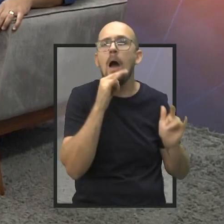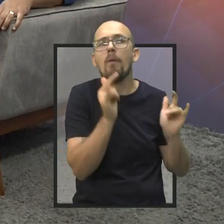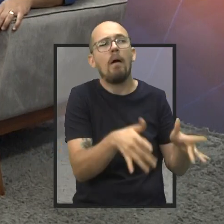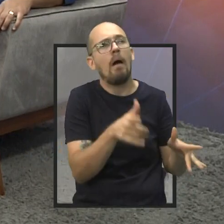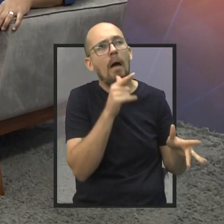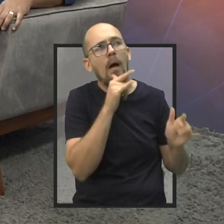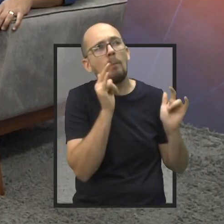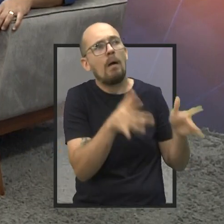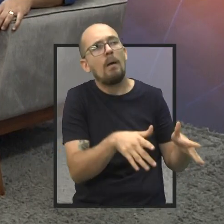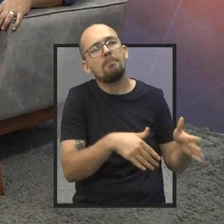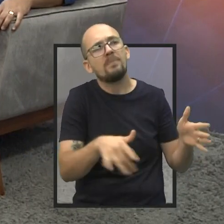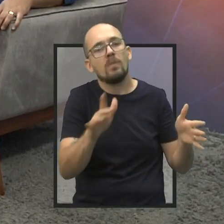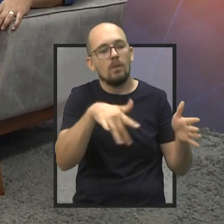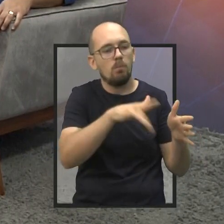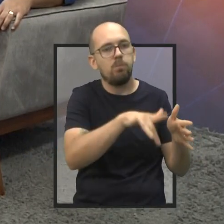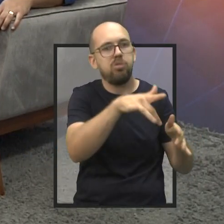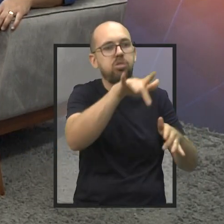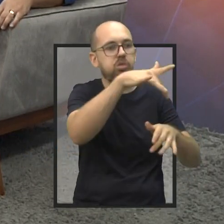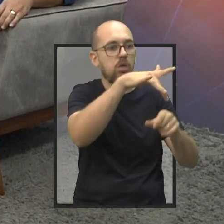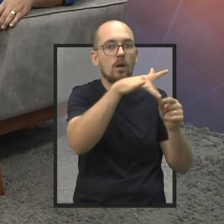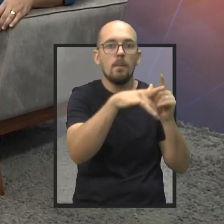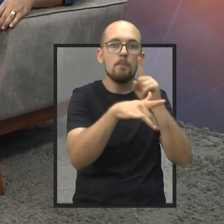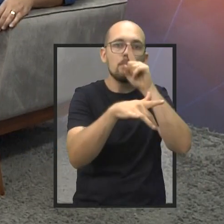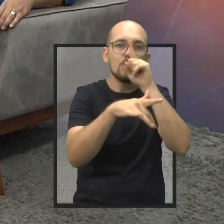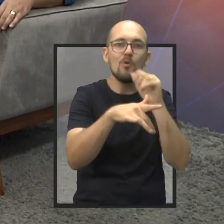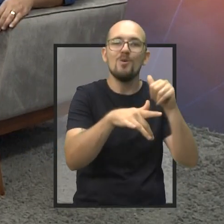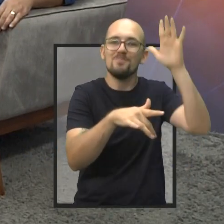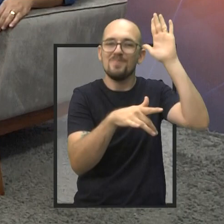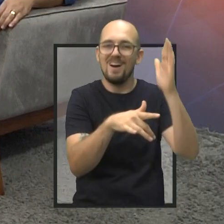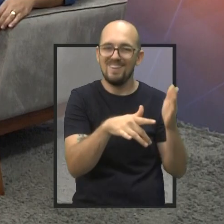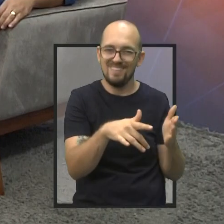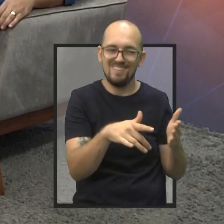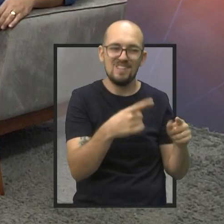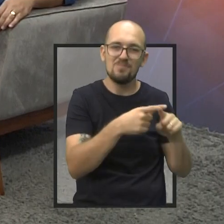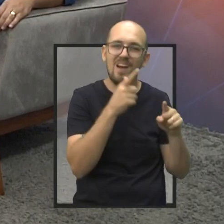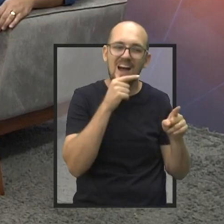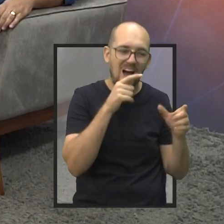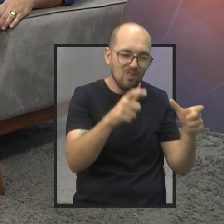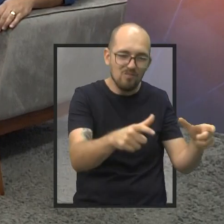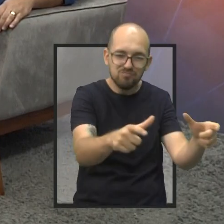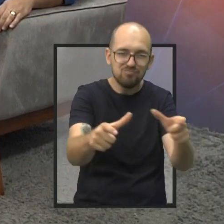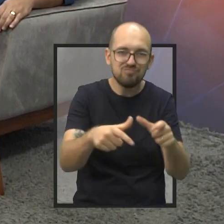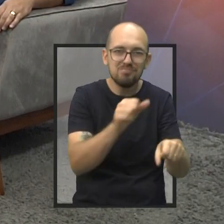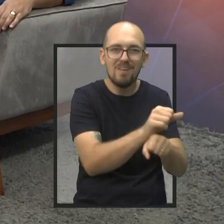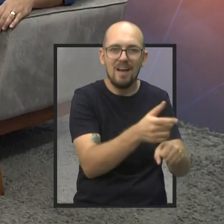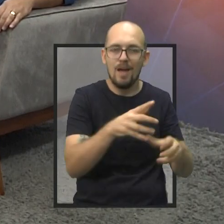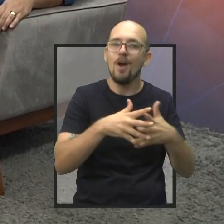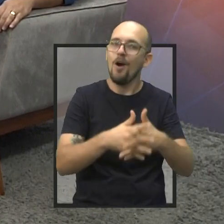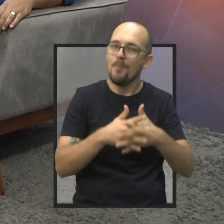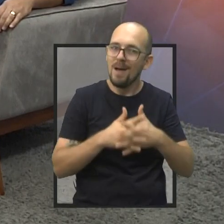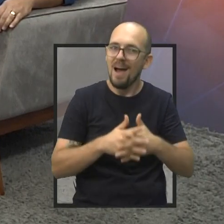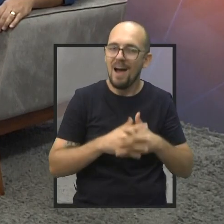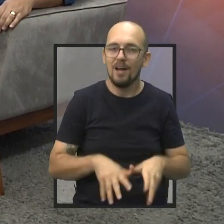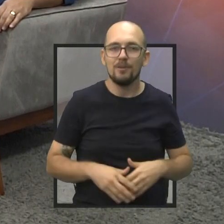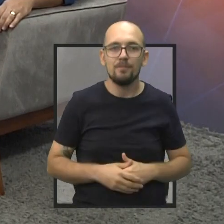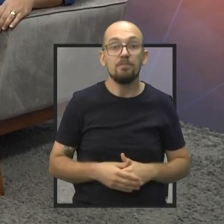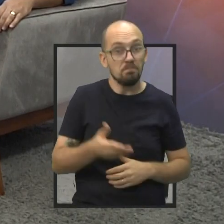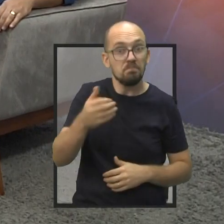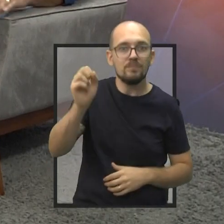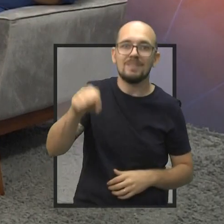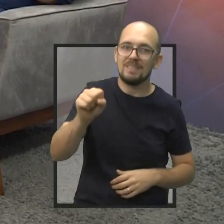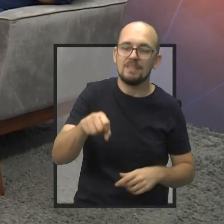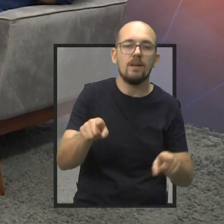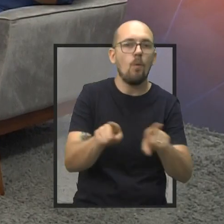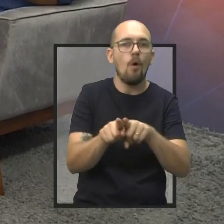ali no quintal para, né, ver se não tem nenhum recipiente que é um criadouro. É um trabalho complicado. A propagação de informações é